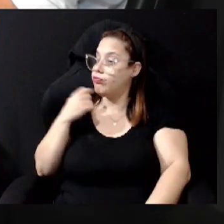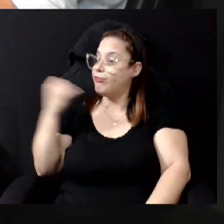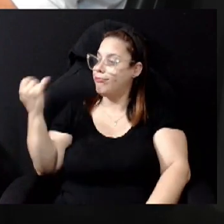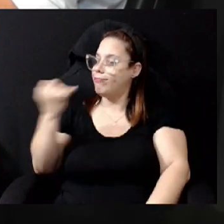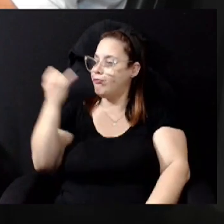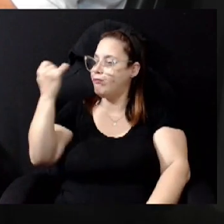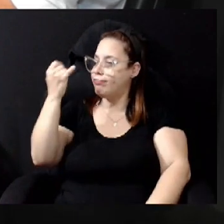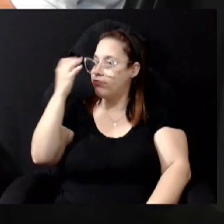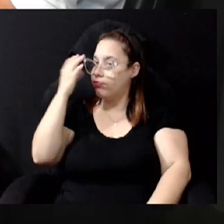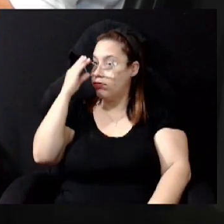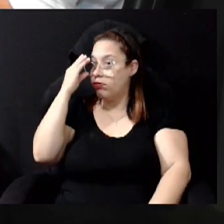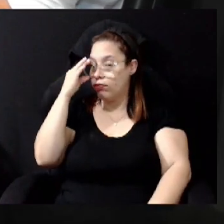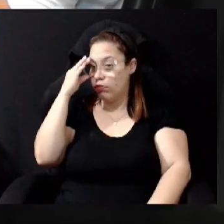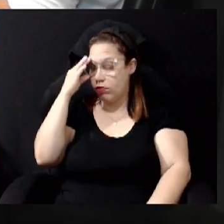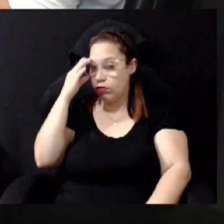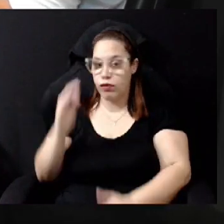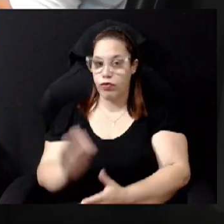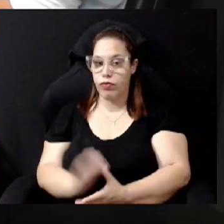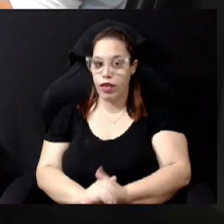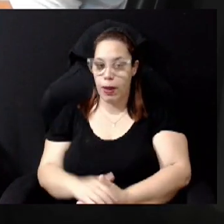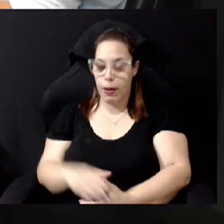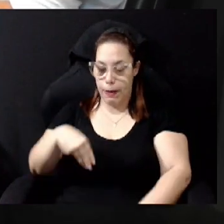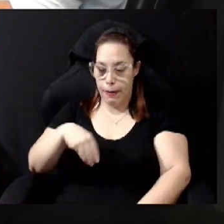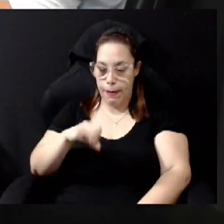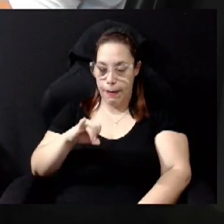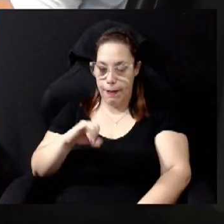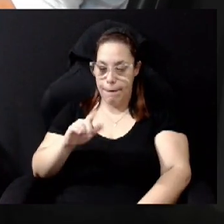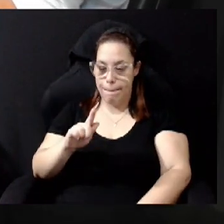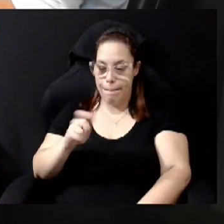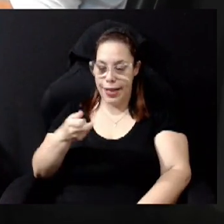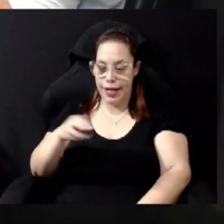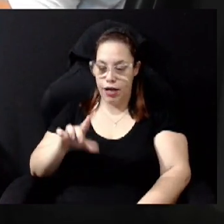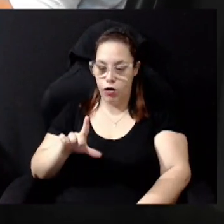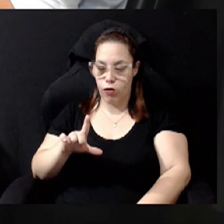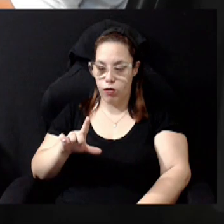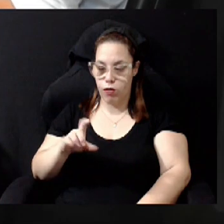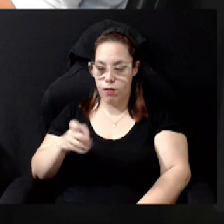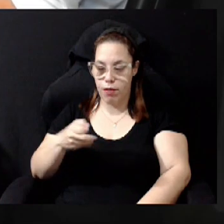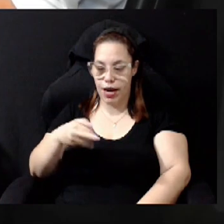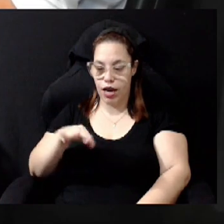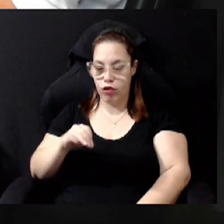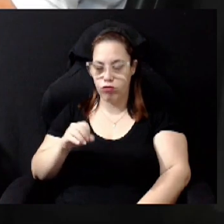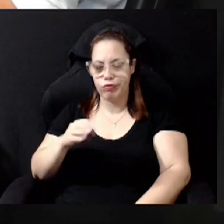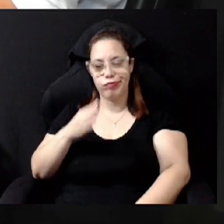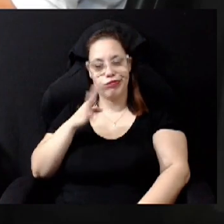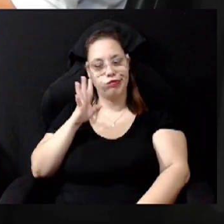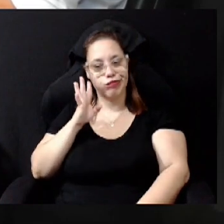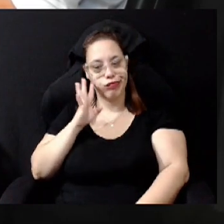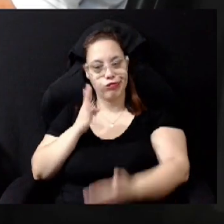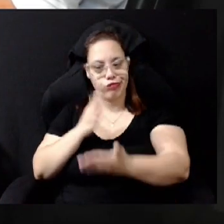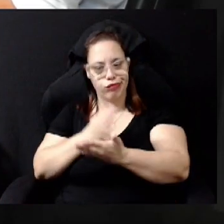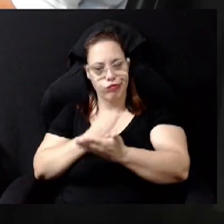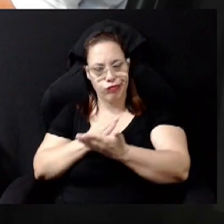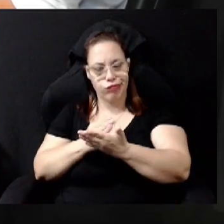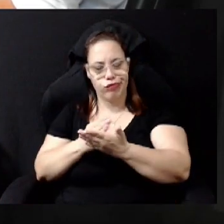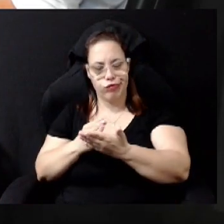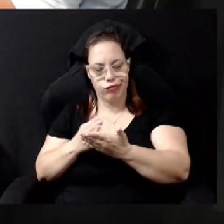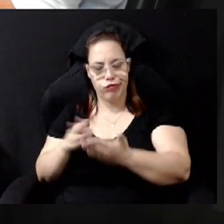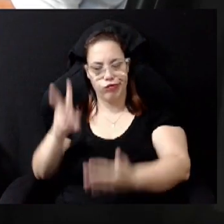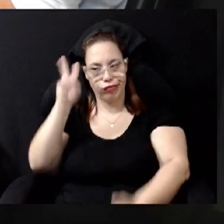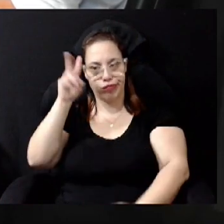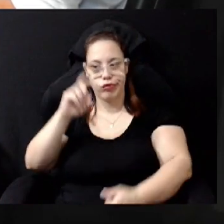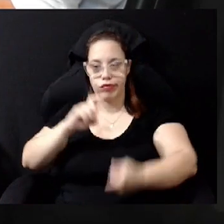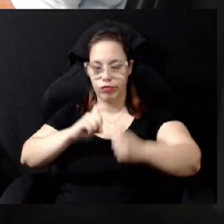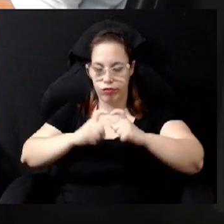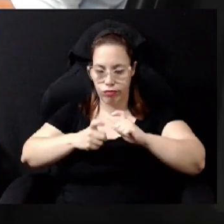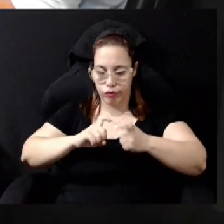Miguel Melhado. E você, desde o começo, a gente lembra que você sempre estava lá em reunião com os órgãos, né, e também